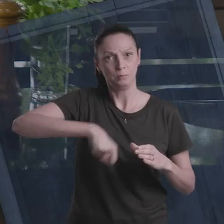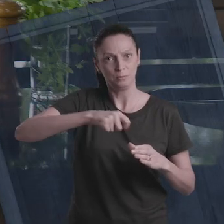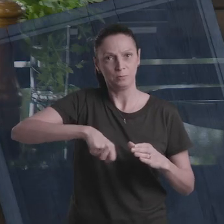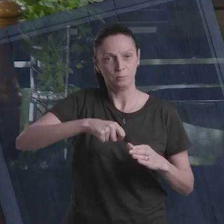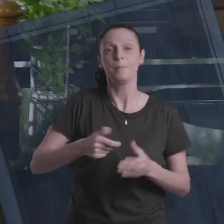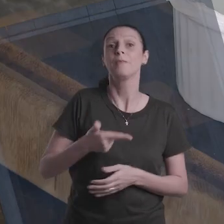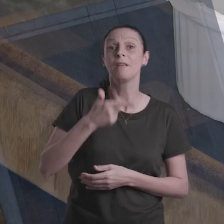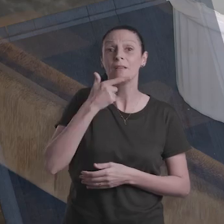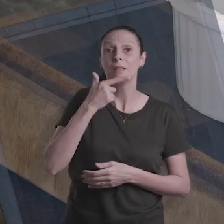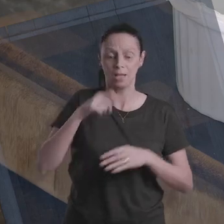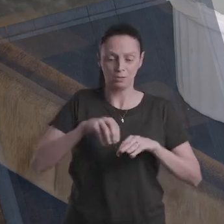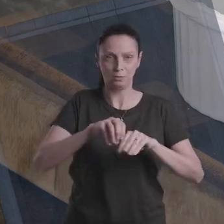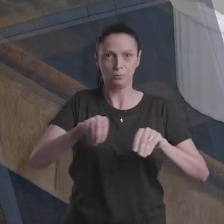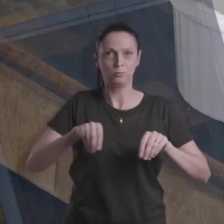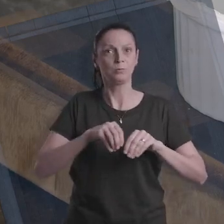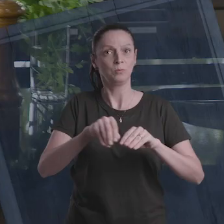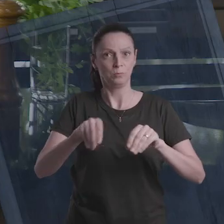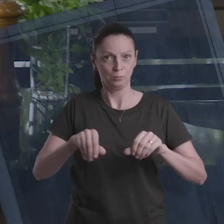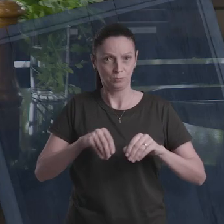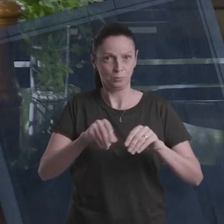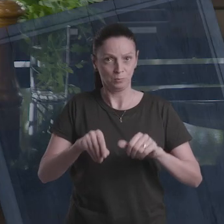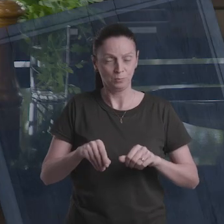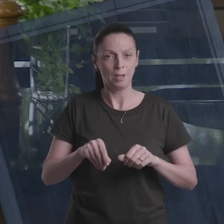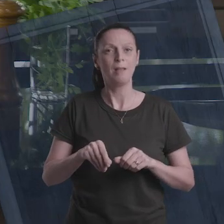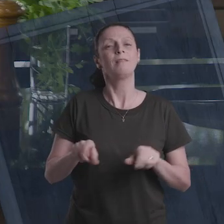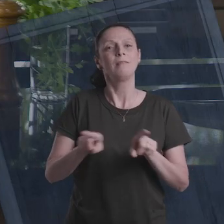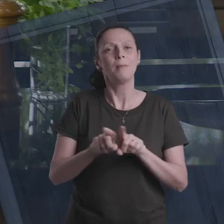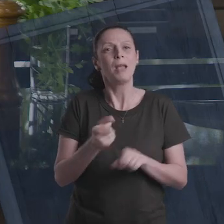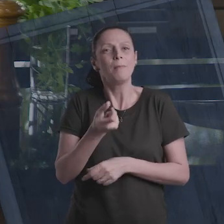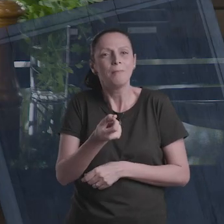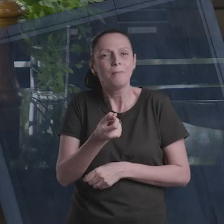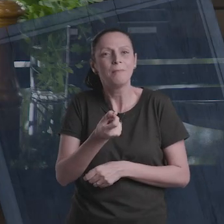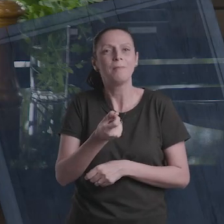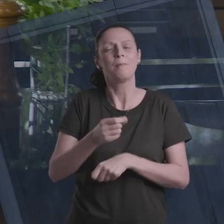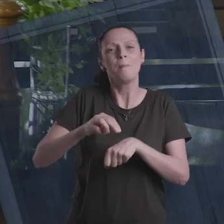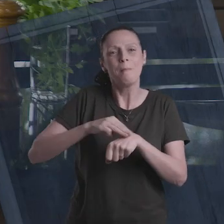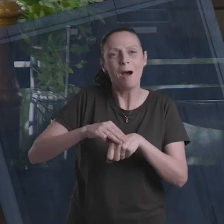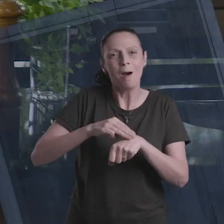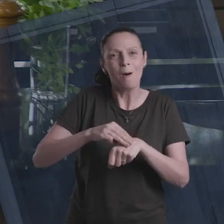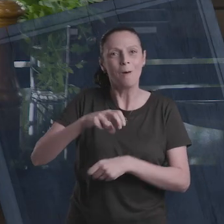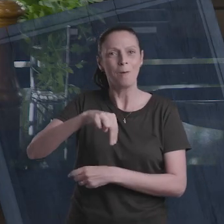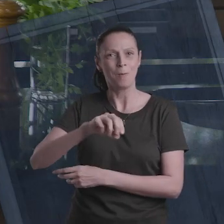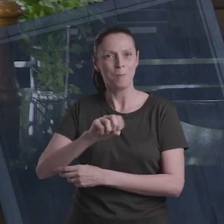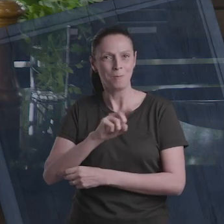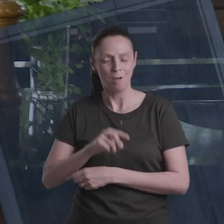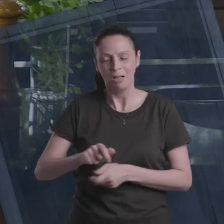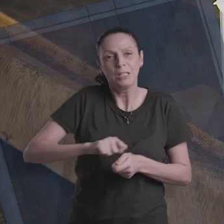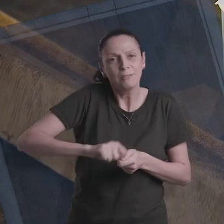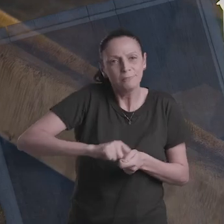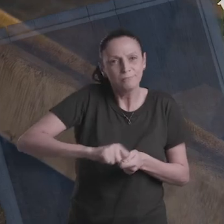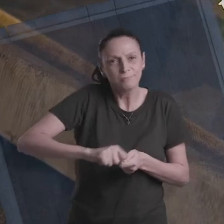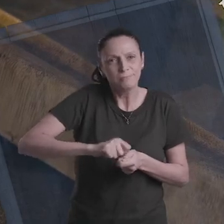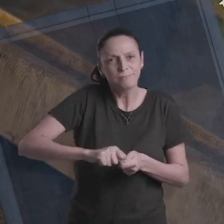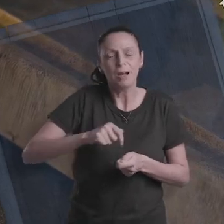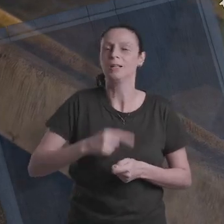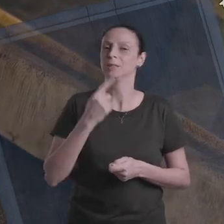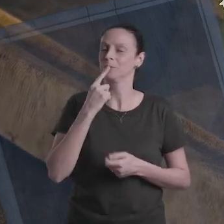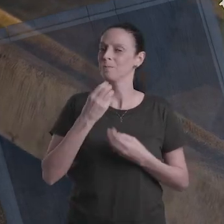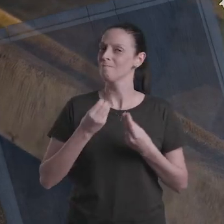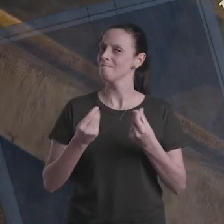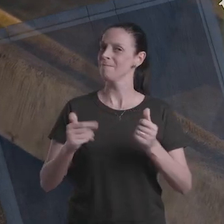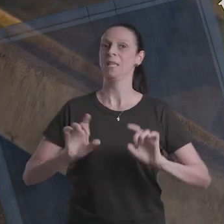queijo parmesão, a noz moscada, que é o nosso tempero, vai dar um